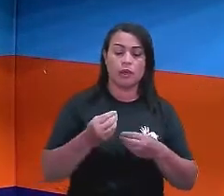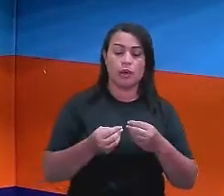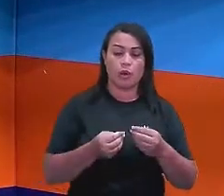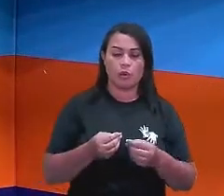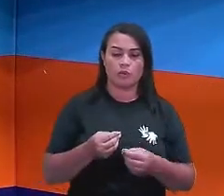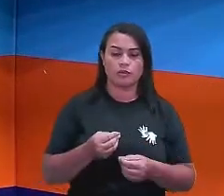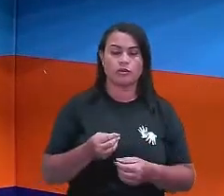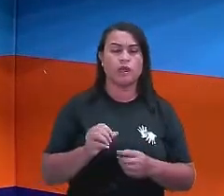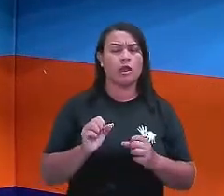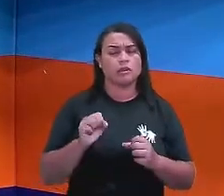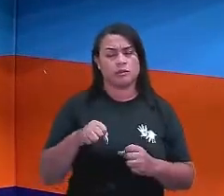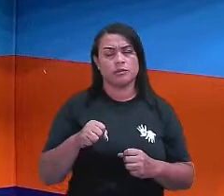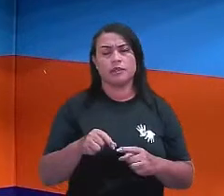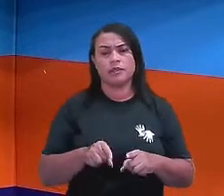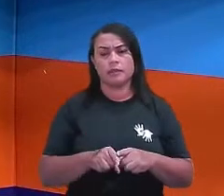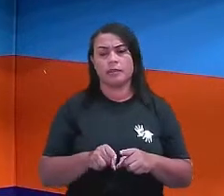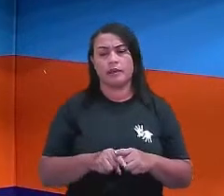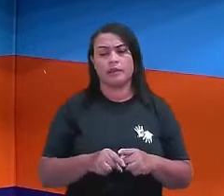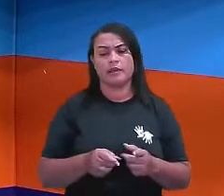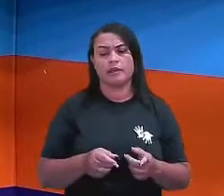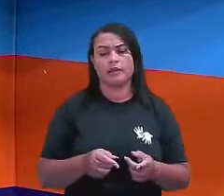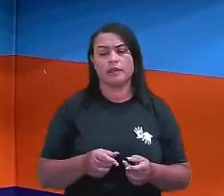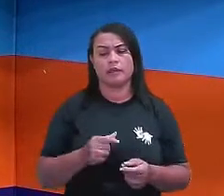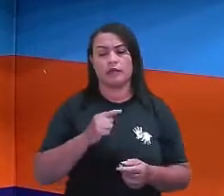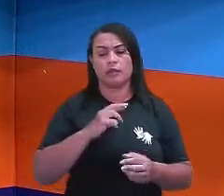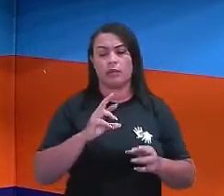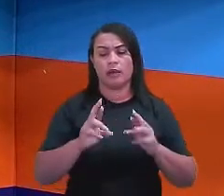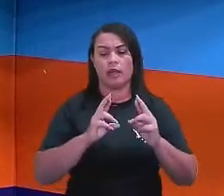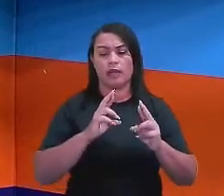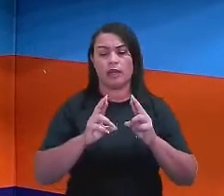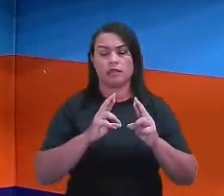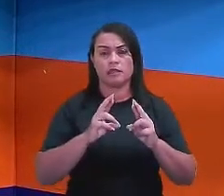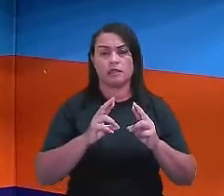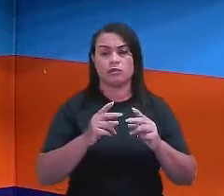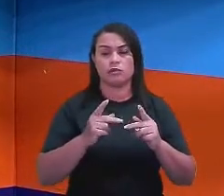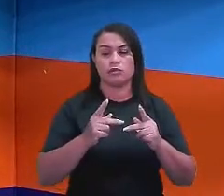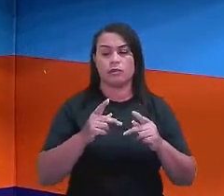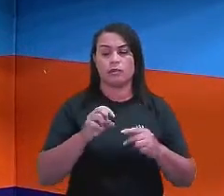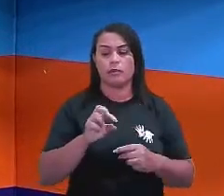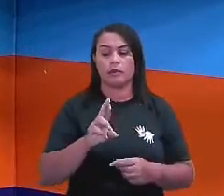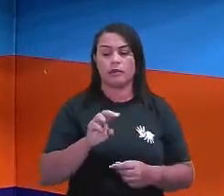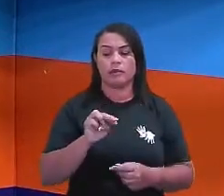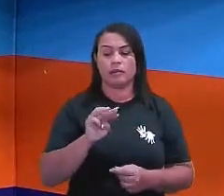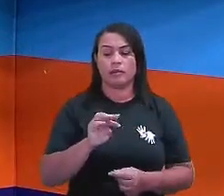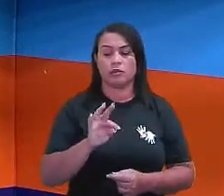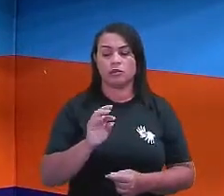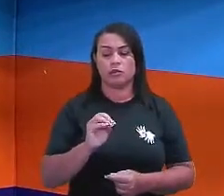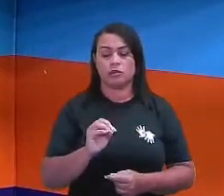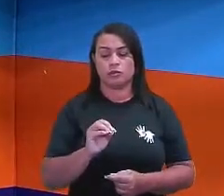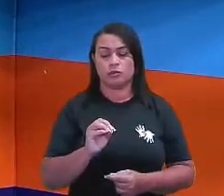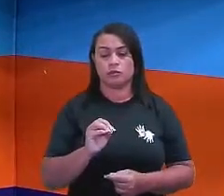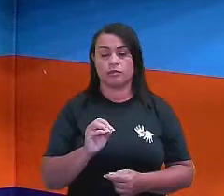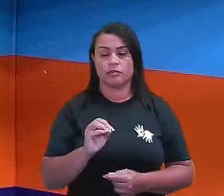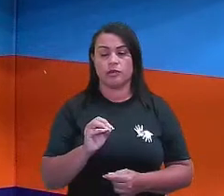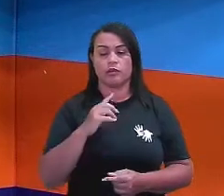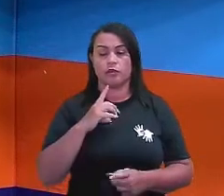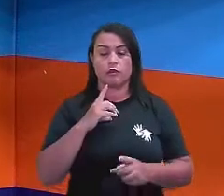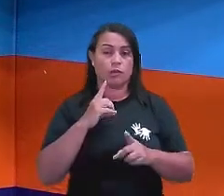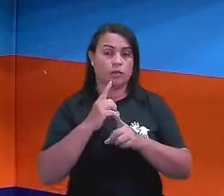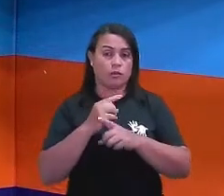sim também poderia ser feito, né? Com a relação do perímetro. E aí eu vou encontrar, né?